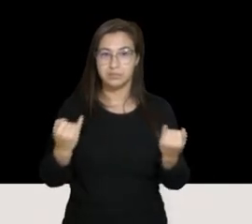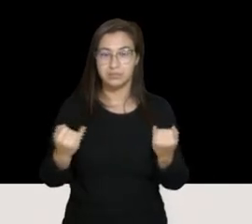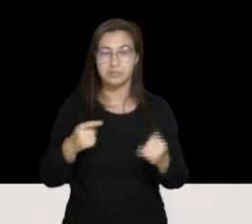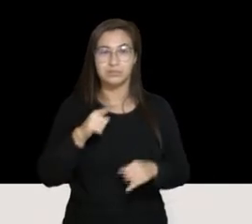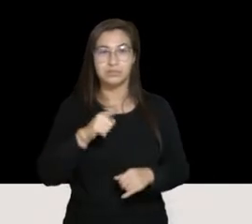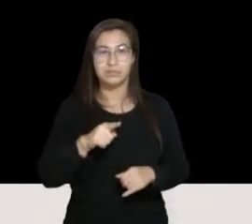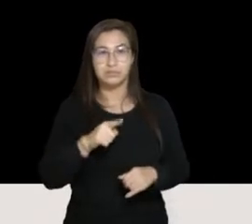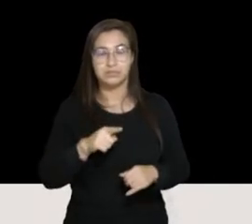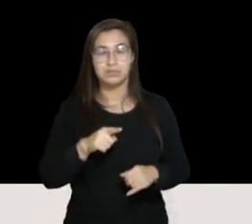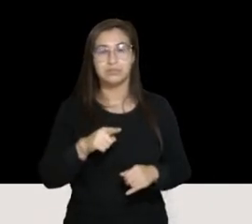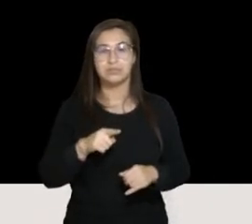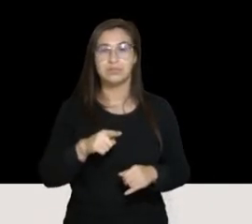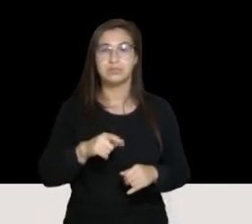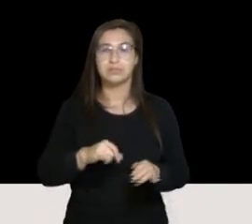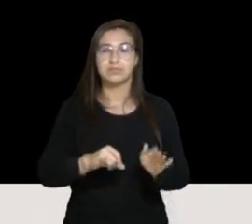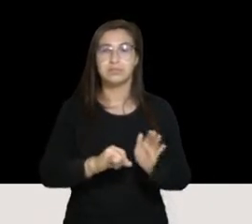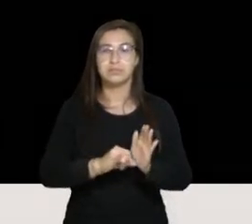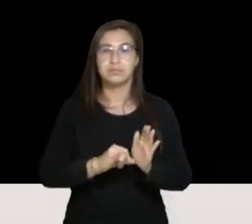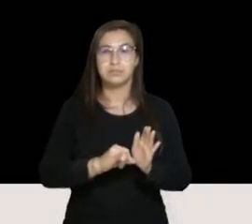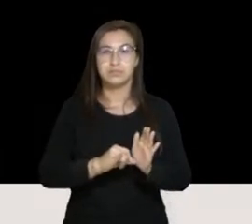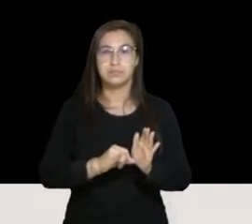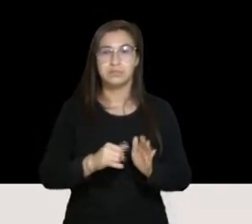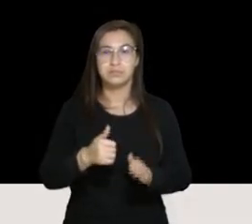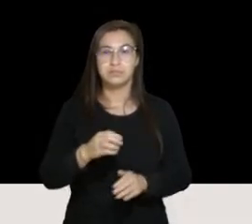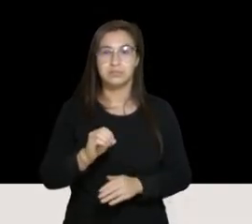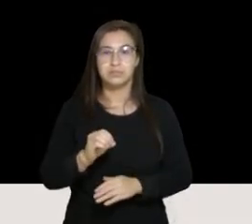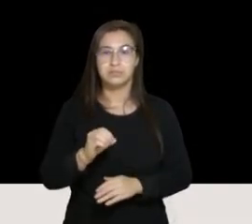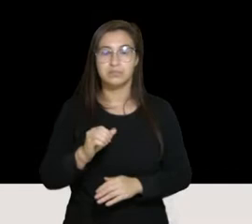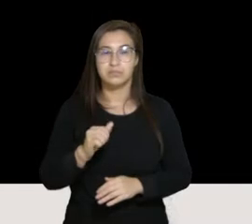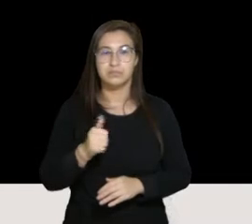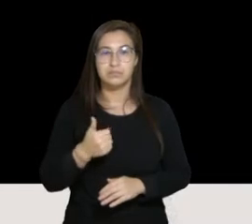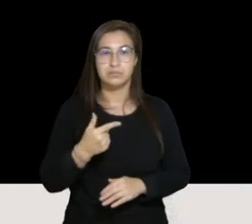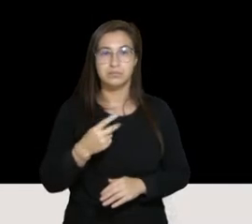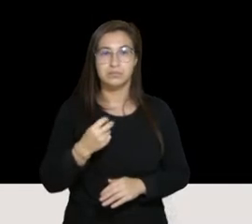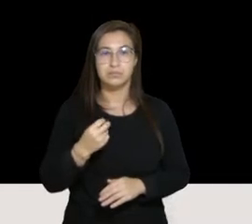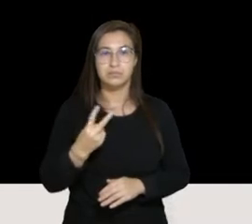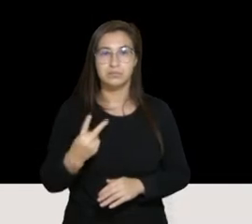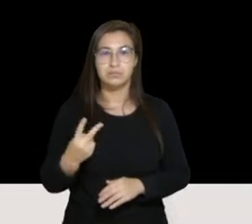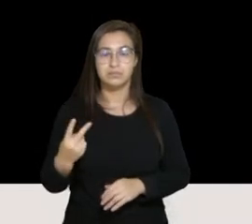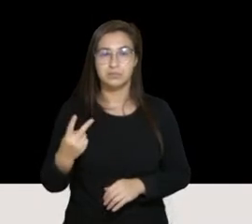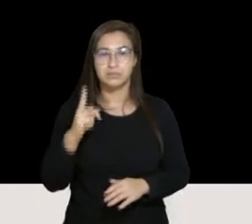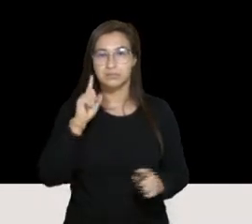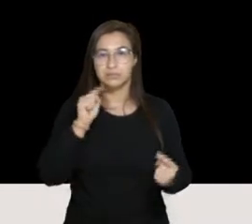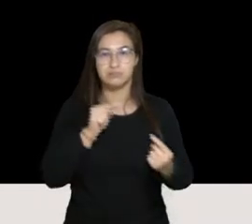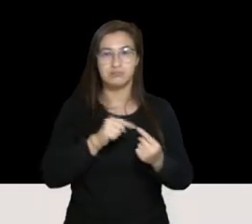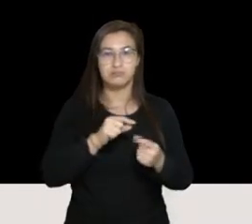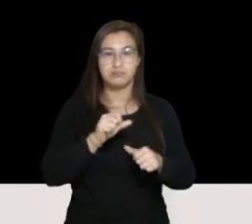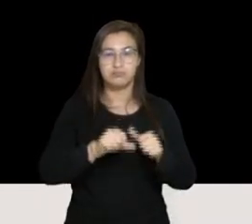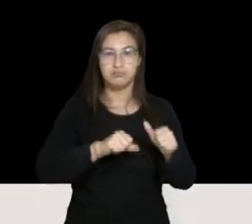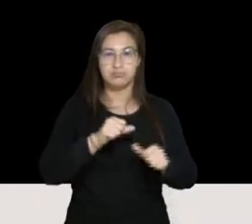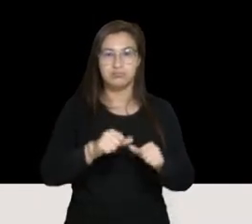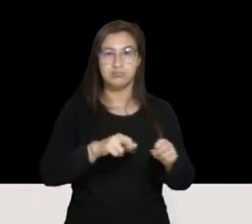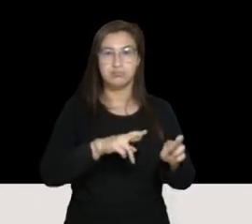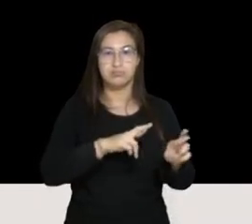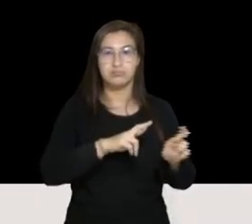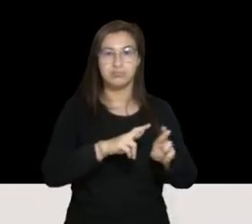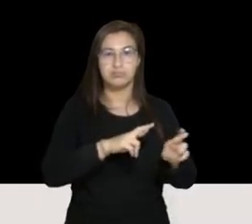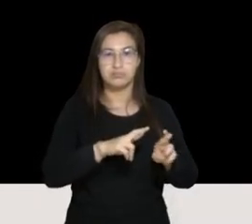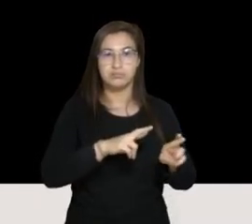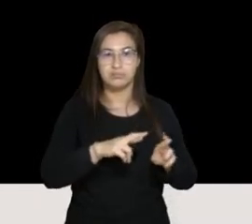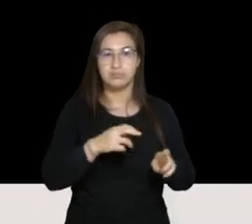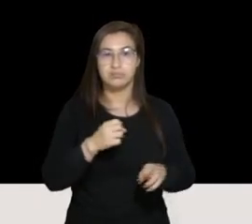edital nº 10/2020 e dois que tem por objetivo a restauração da capacidade da